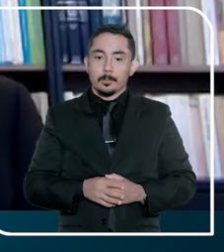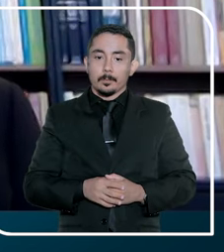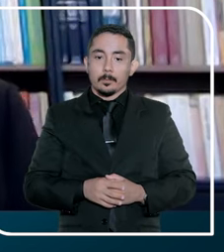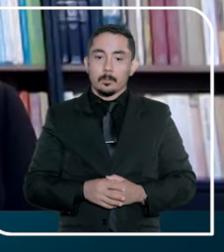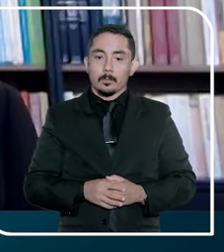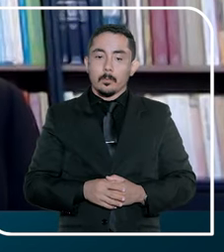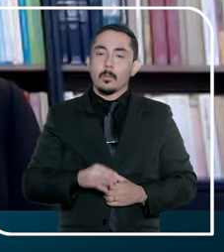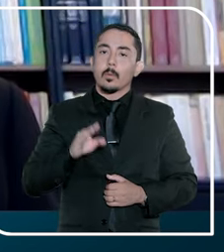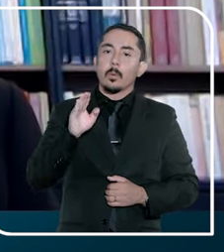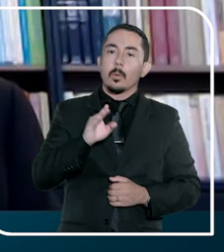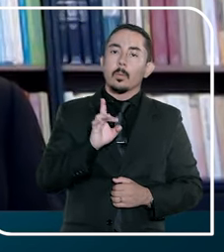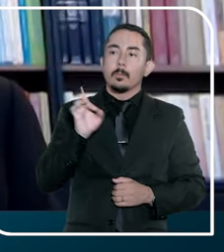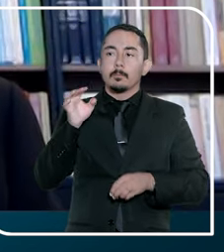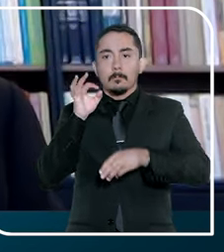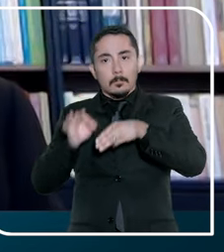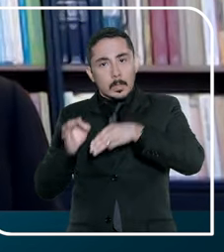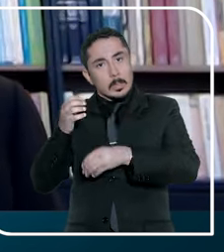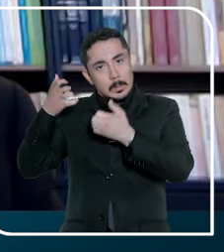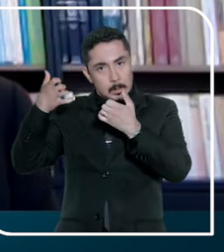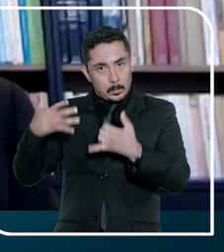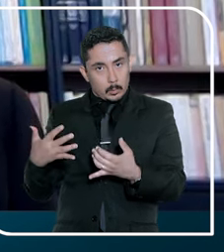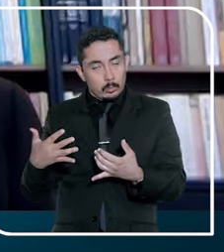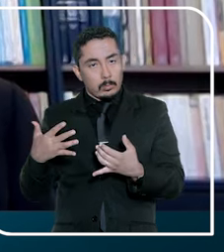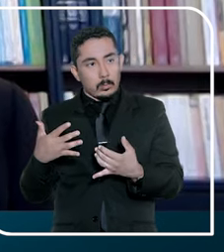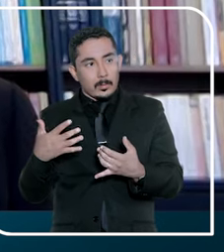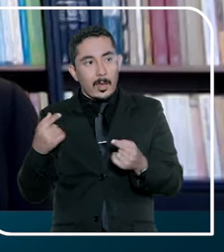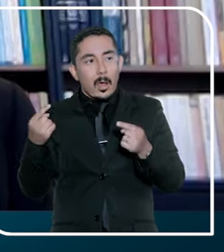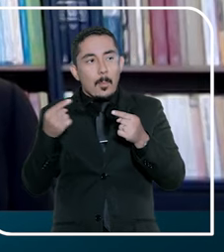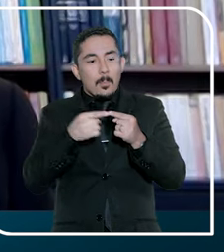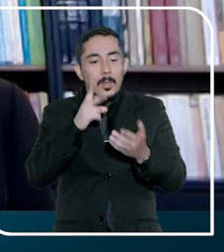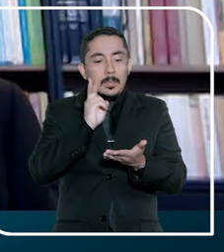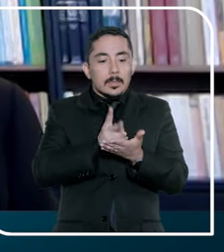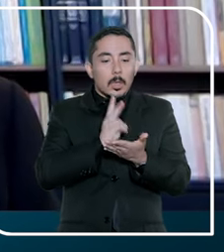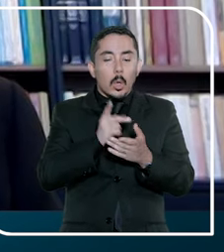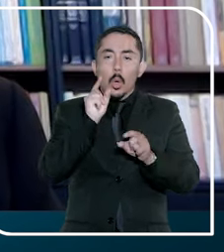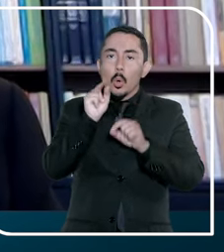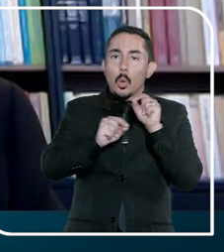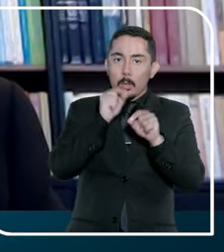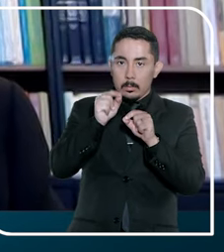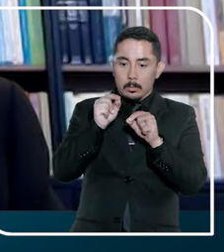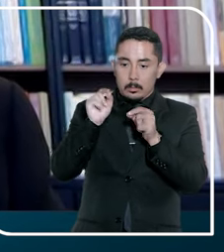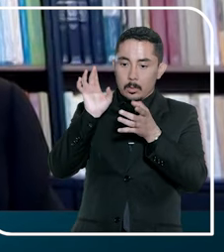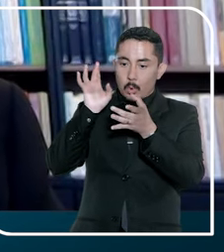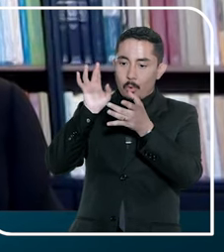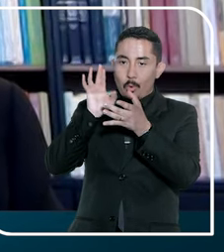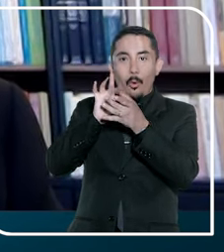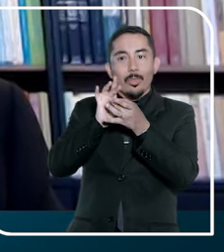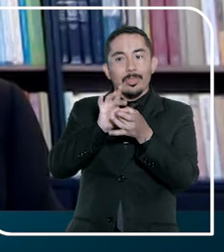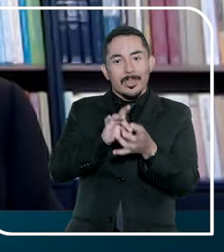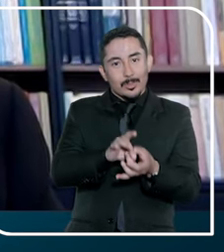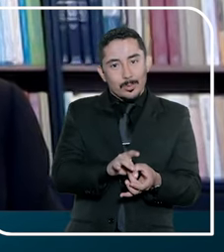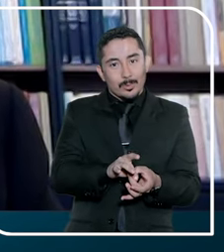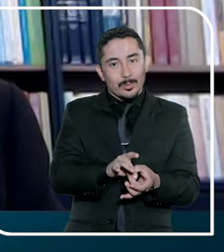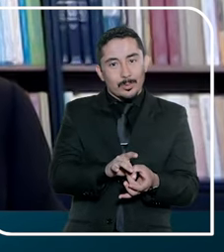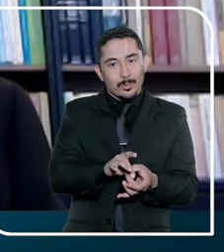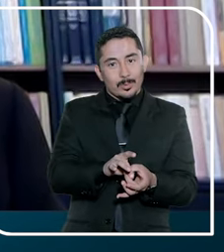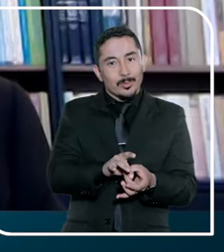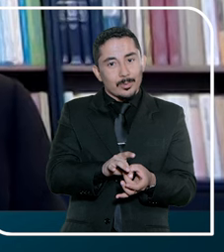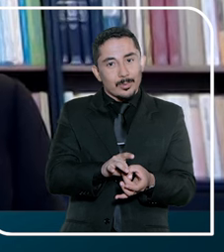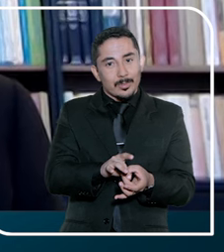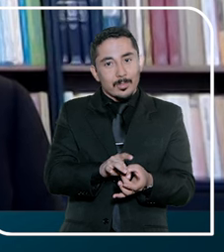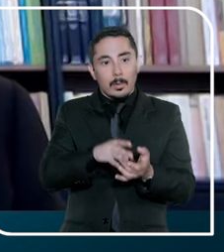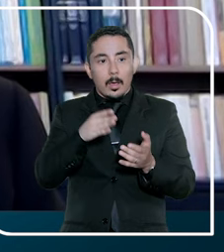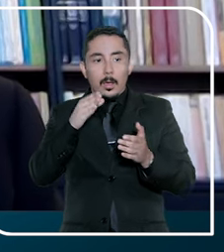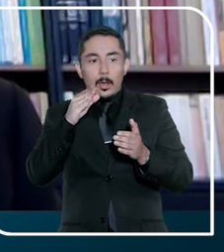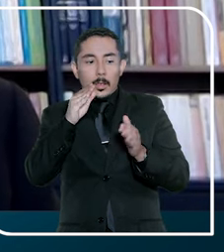essa análise sempre é uma análise contextual nunca é uma análise específica de um aspecto isolado